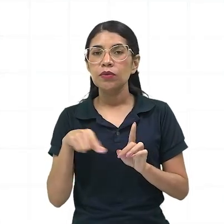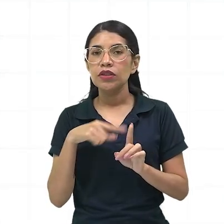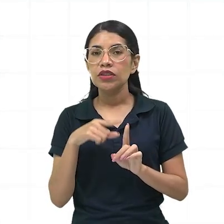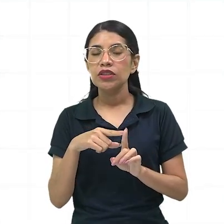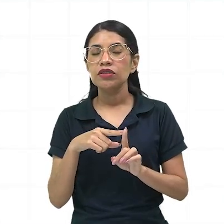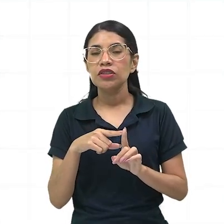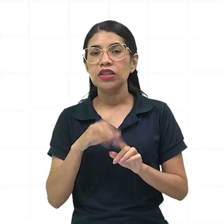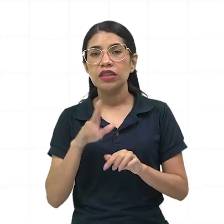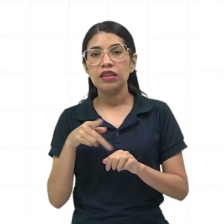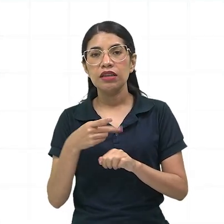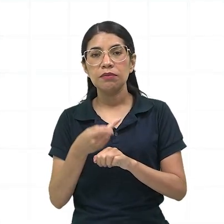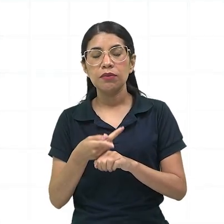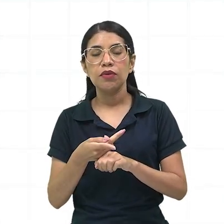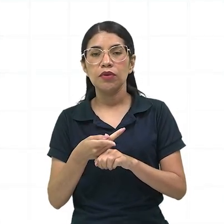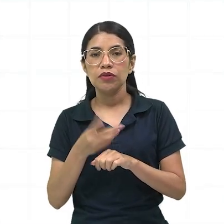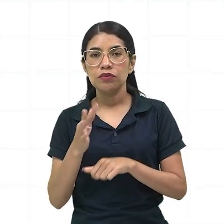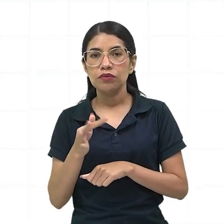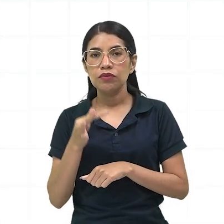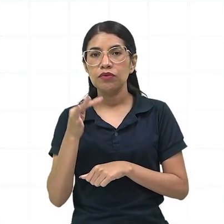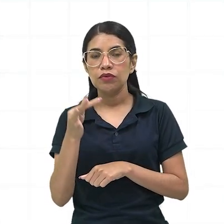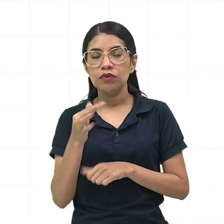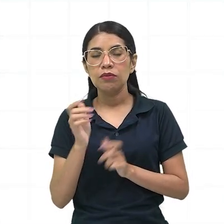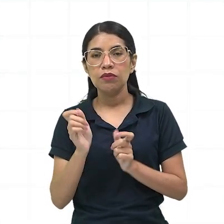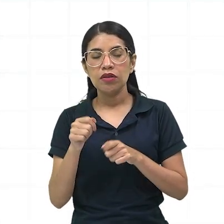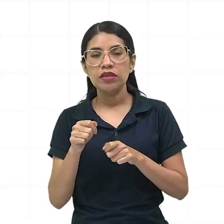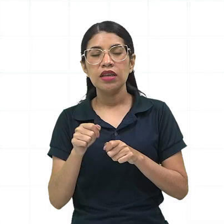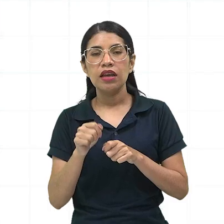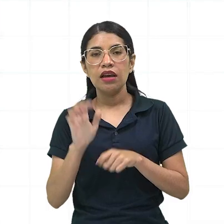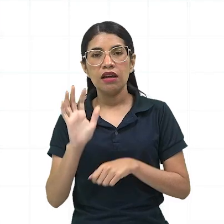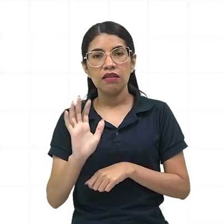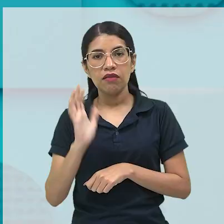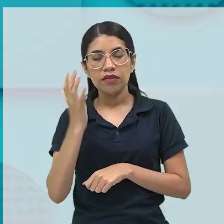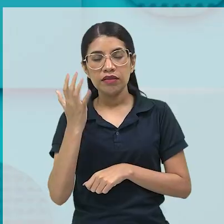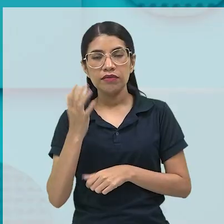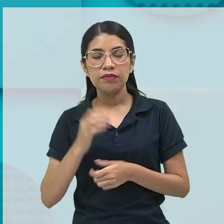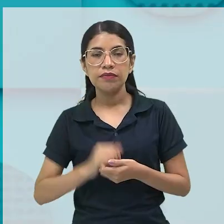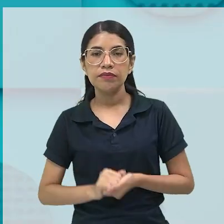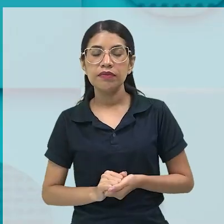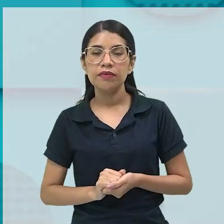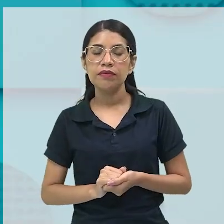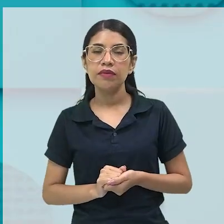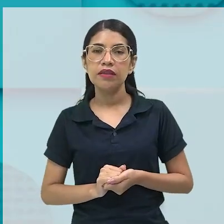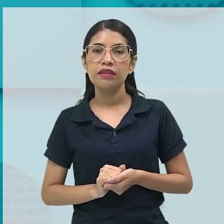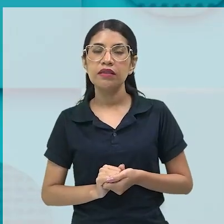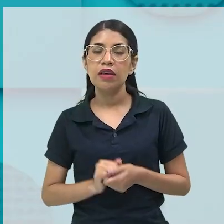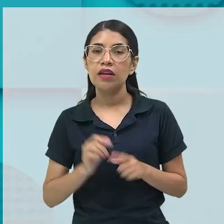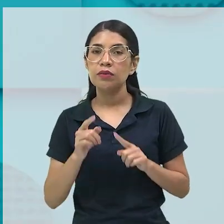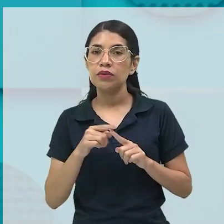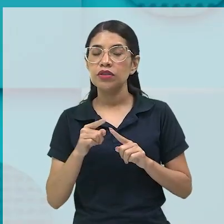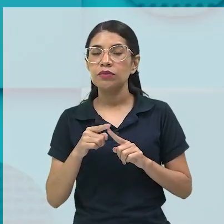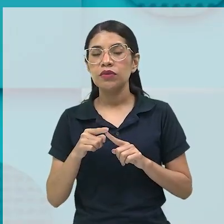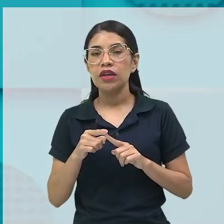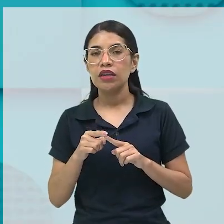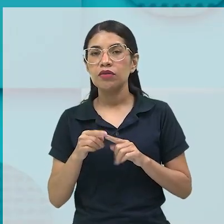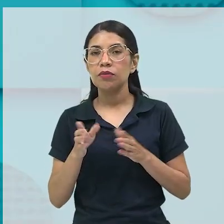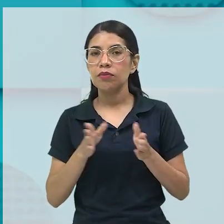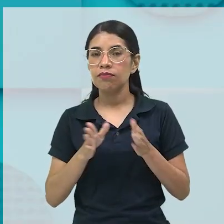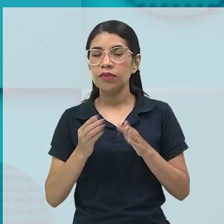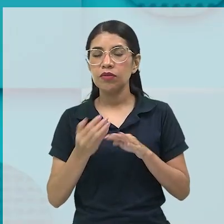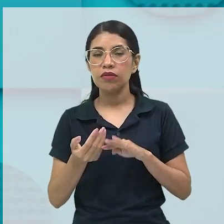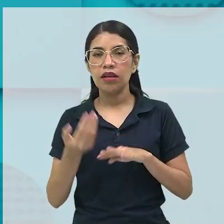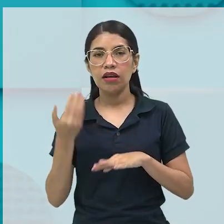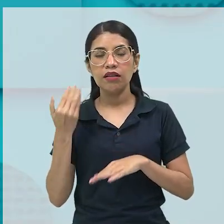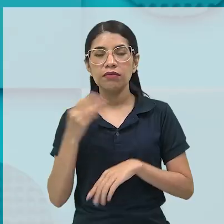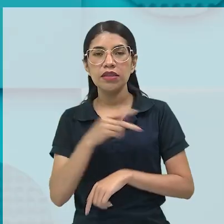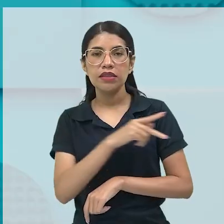de que essas cenas pudessem vir a acontecer, né? Então, isso era uma característica lá do momento da